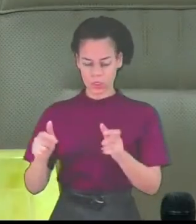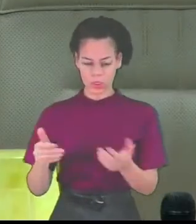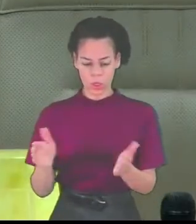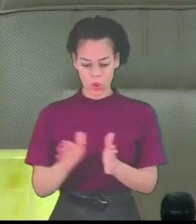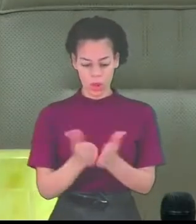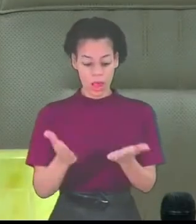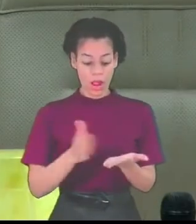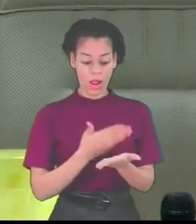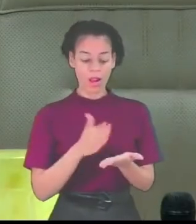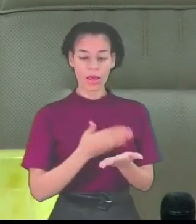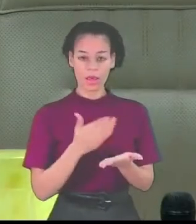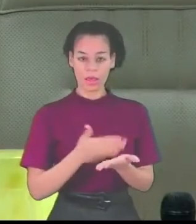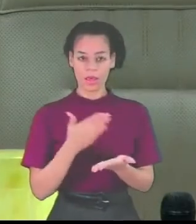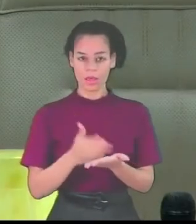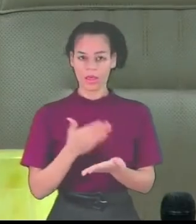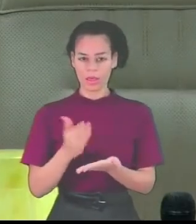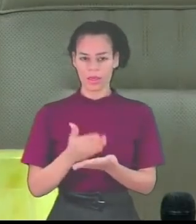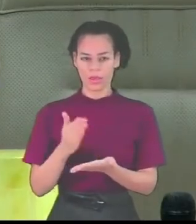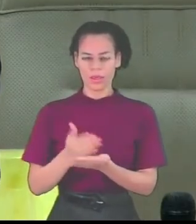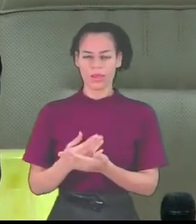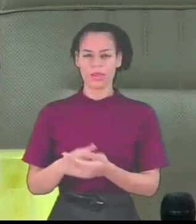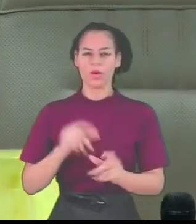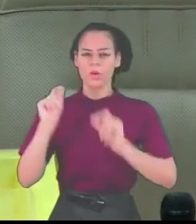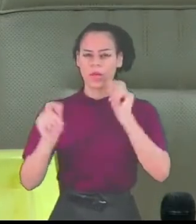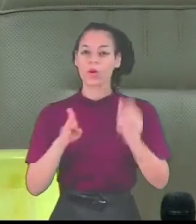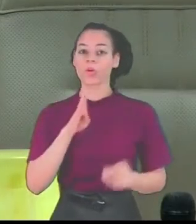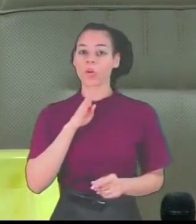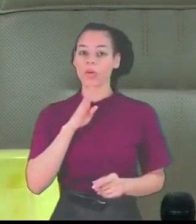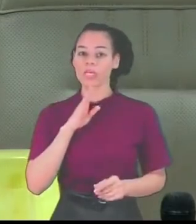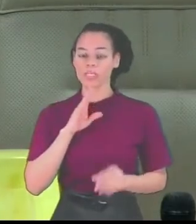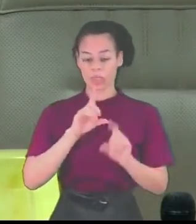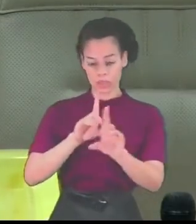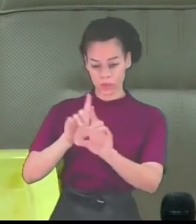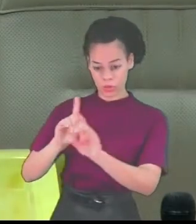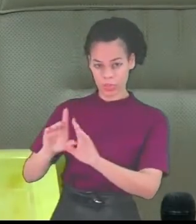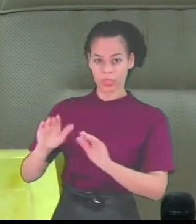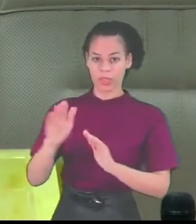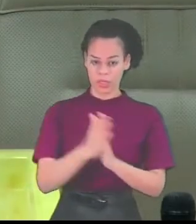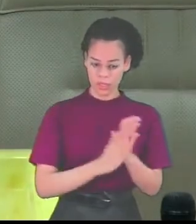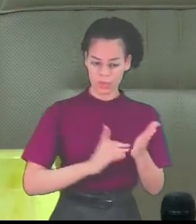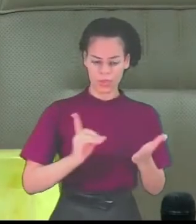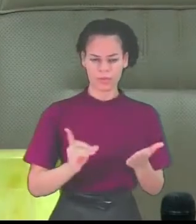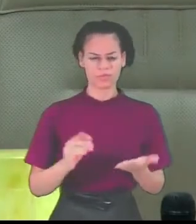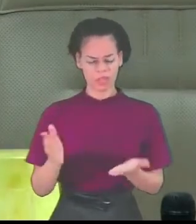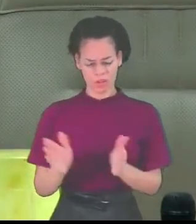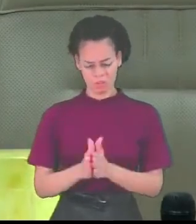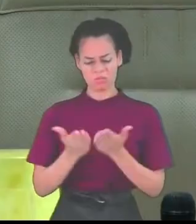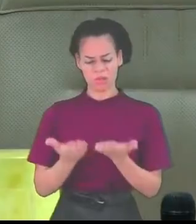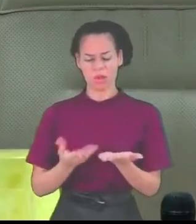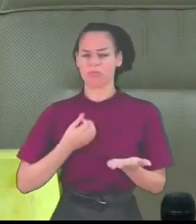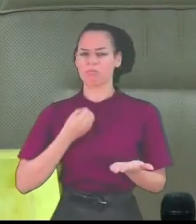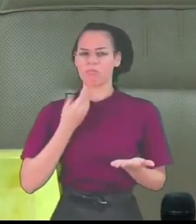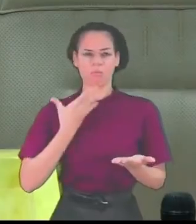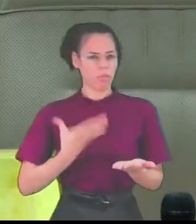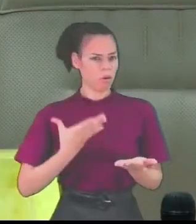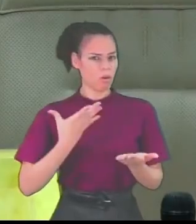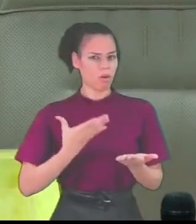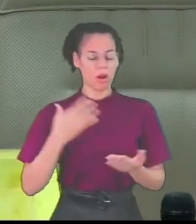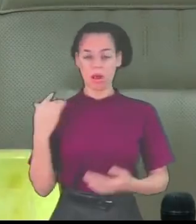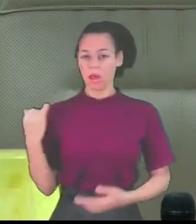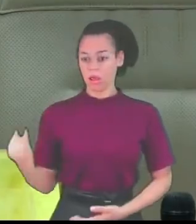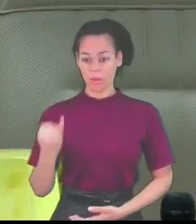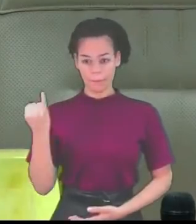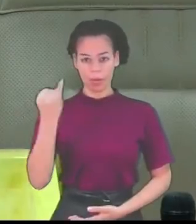as doutrinas da Bíblia um livro muito bom o livro essencial